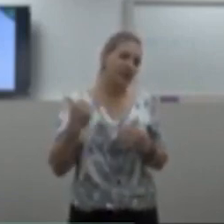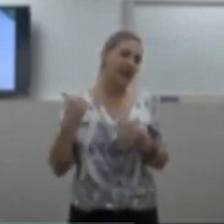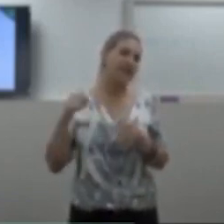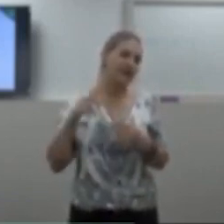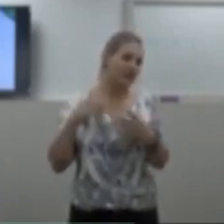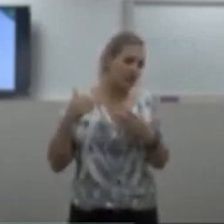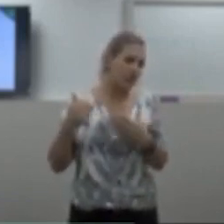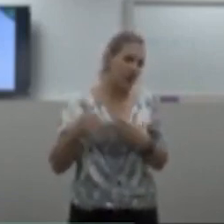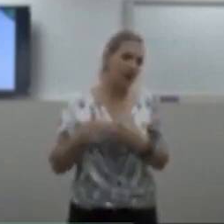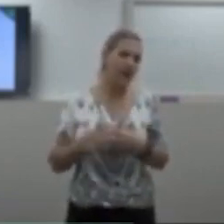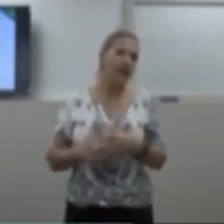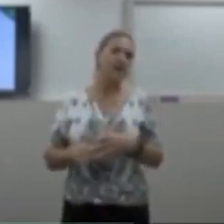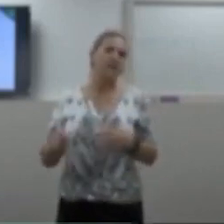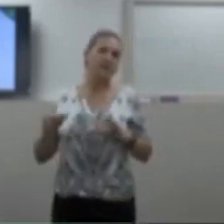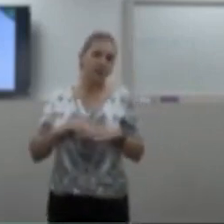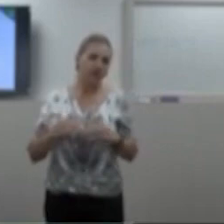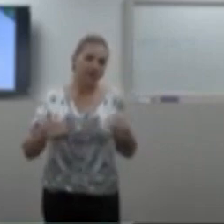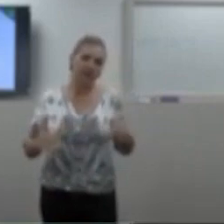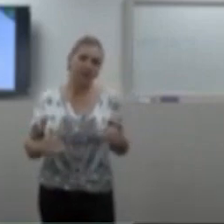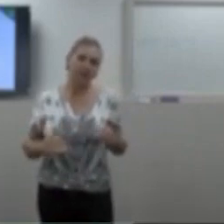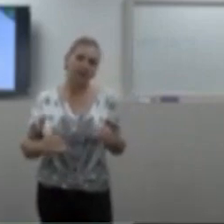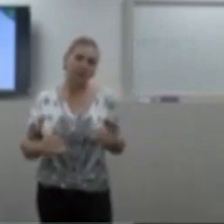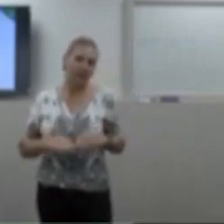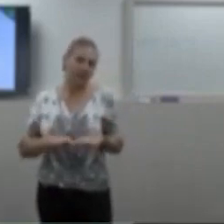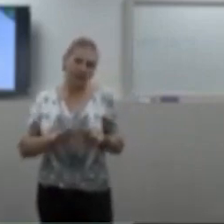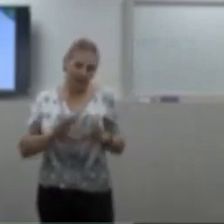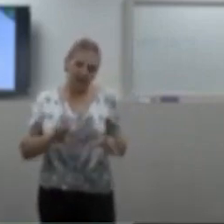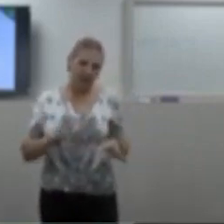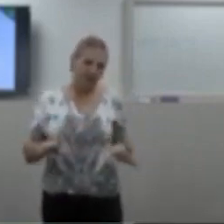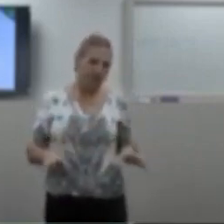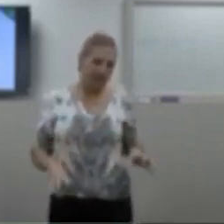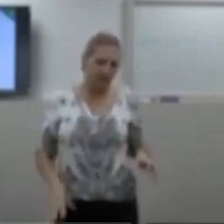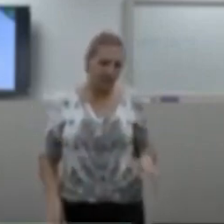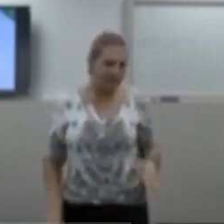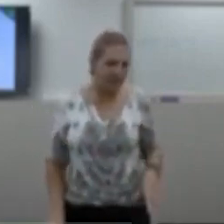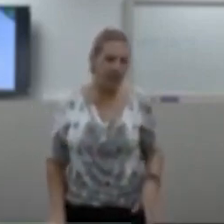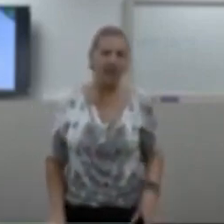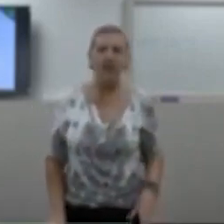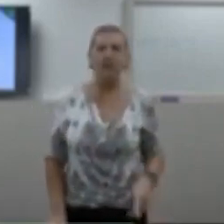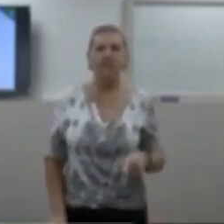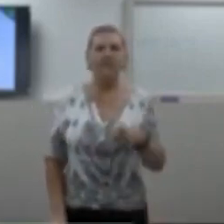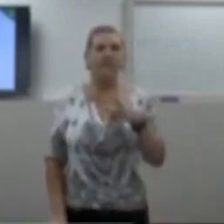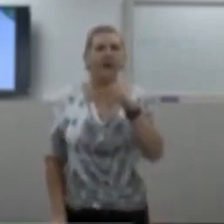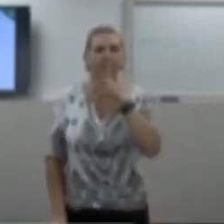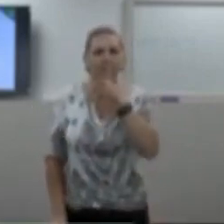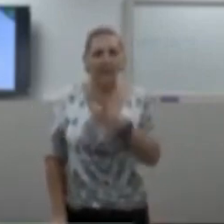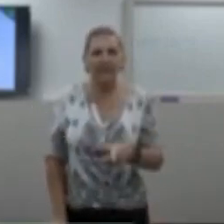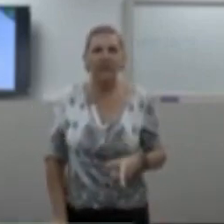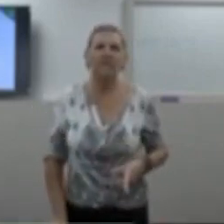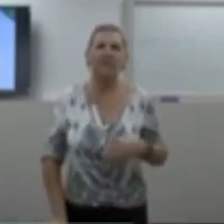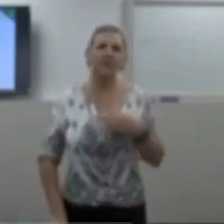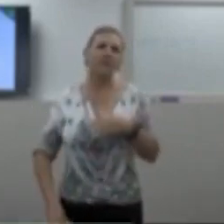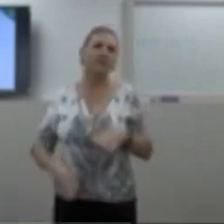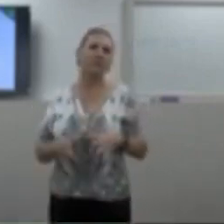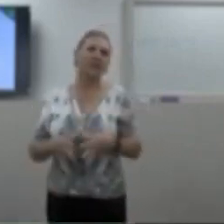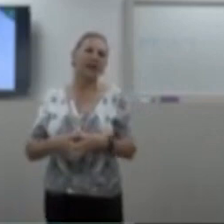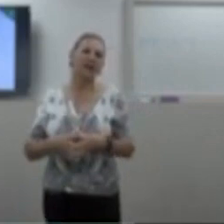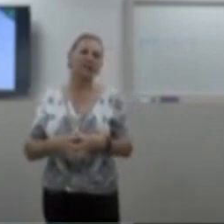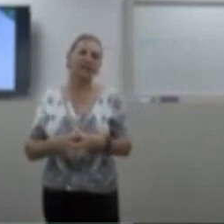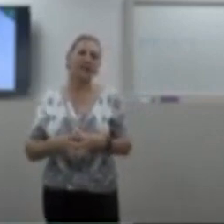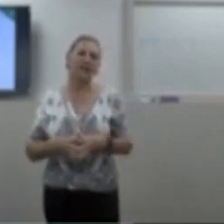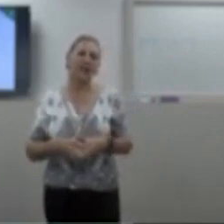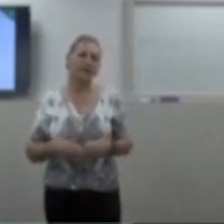Teu professor lá da tua escola, dá um jeito de entrar em contato com ele, ele vai entrar em contato com você. Fazer assim, a professora Glaucia falou